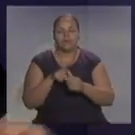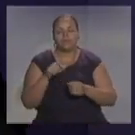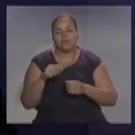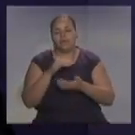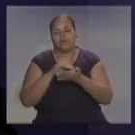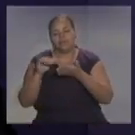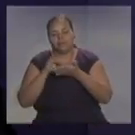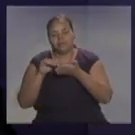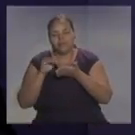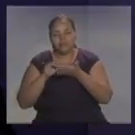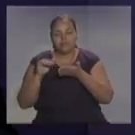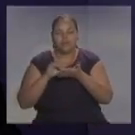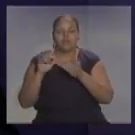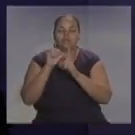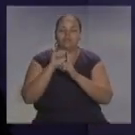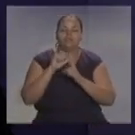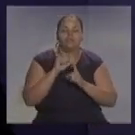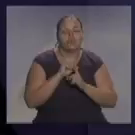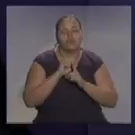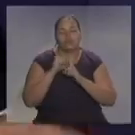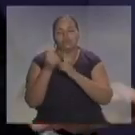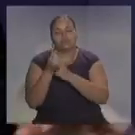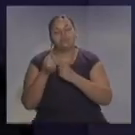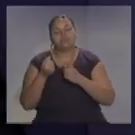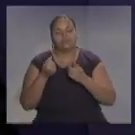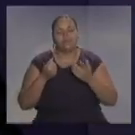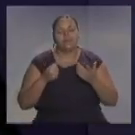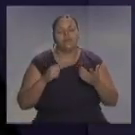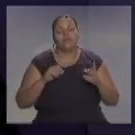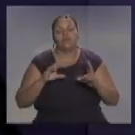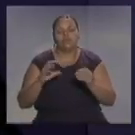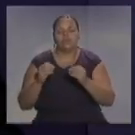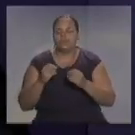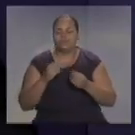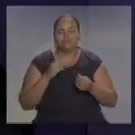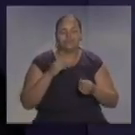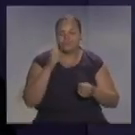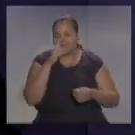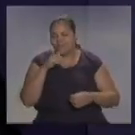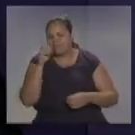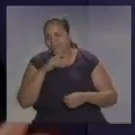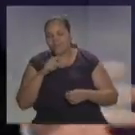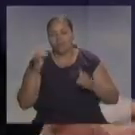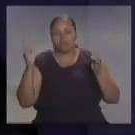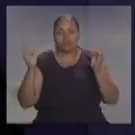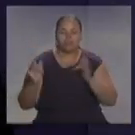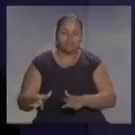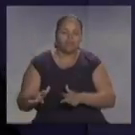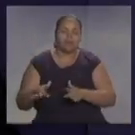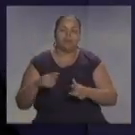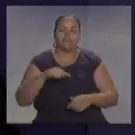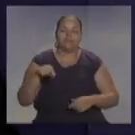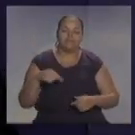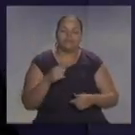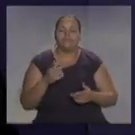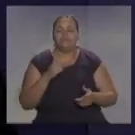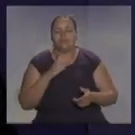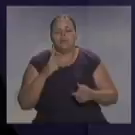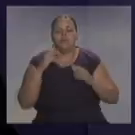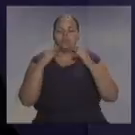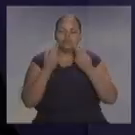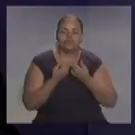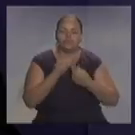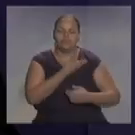convênios firmados com a Secretaria de Assistência Social, todos eles foram descumpridos, estão abandonados. Tivemos essa reunião